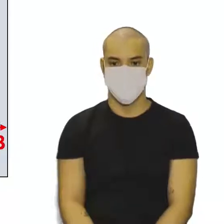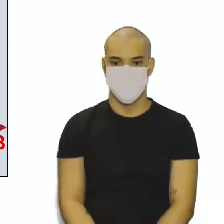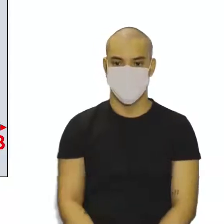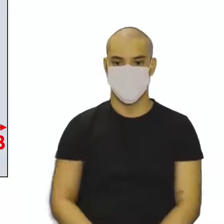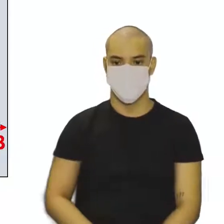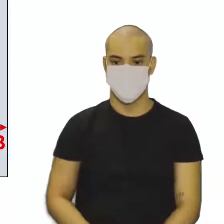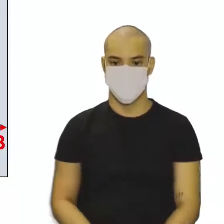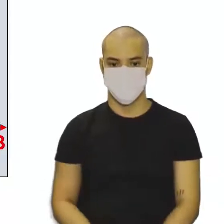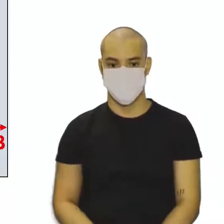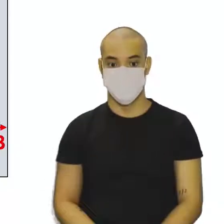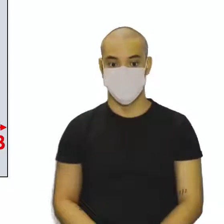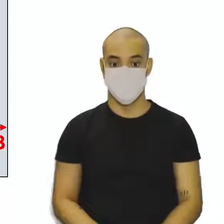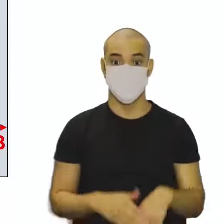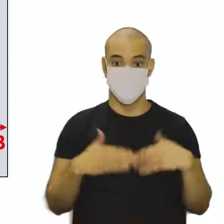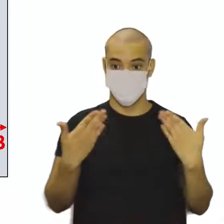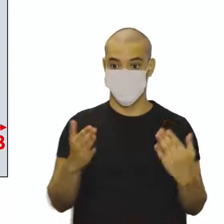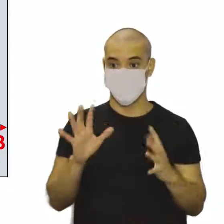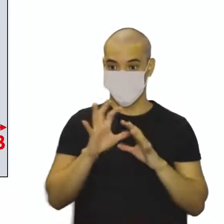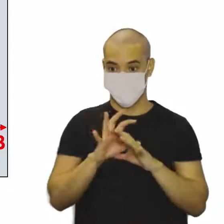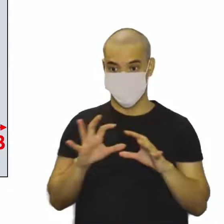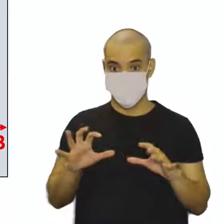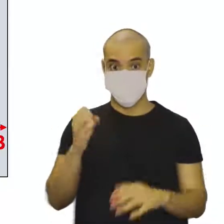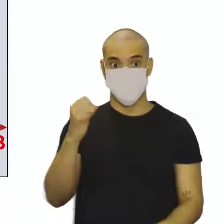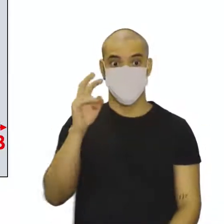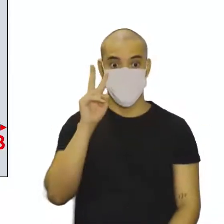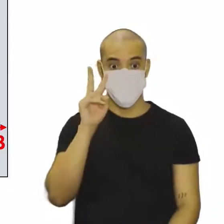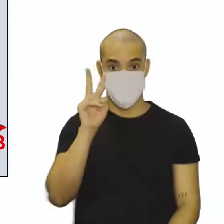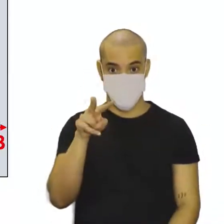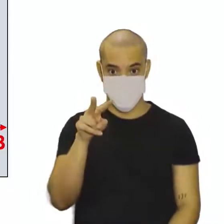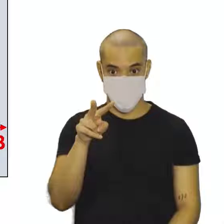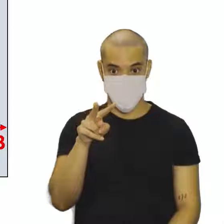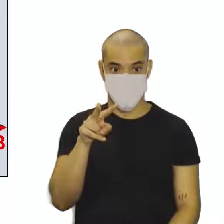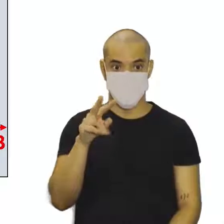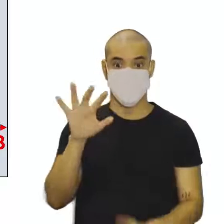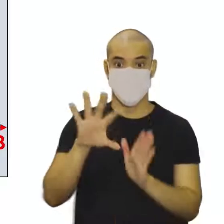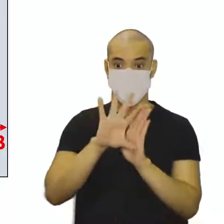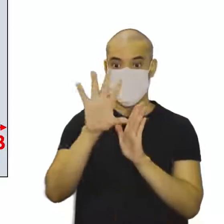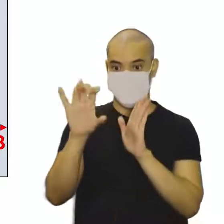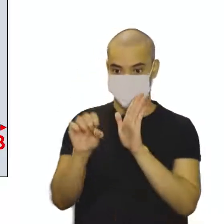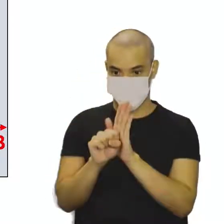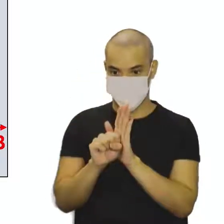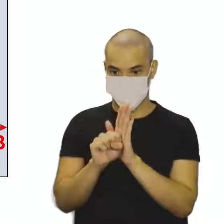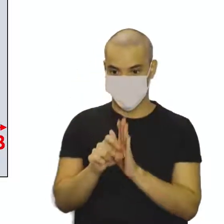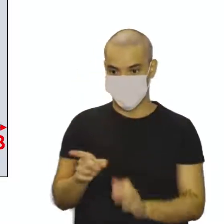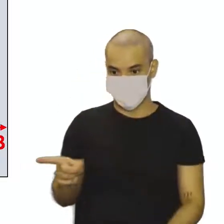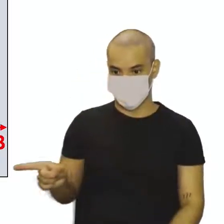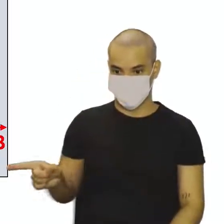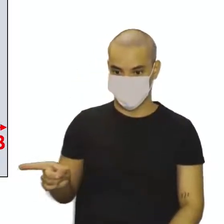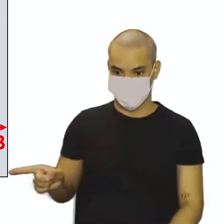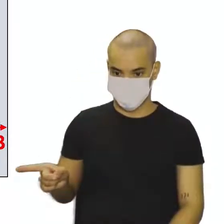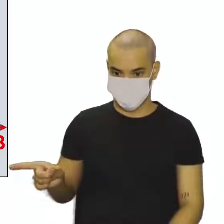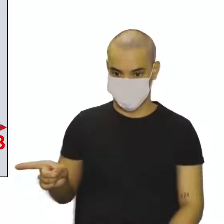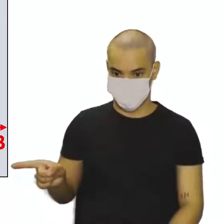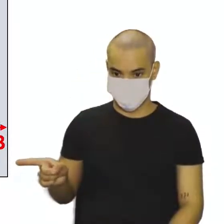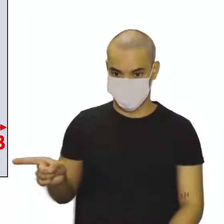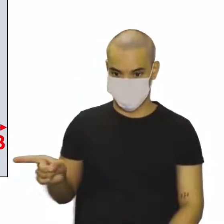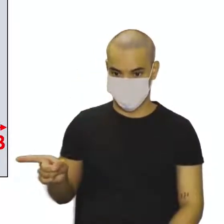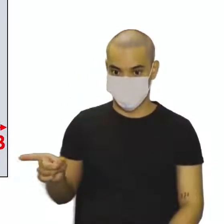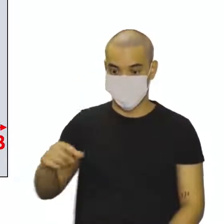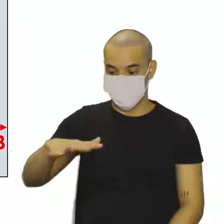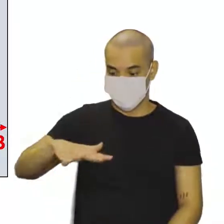Vamos circular e tá aí. Então, quando você vê essa simbologia aqui, está representando, pessoal,